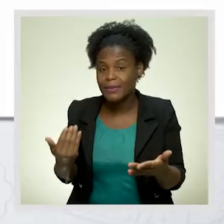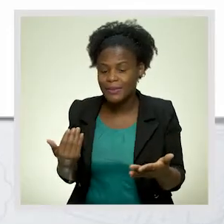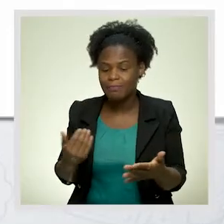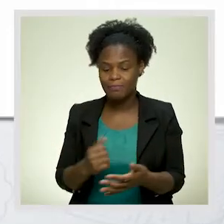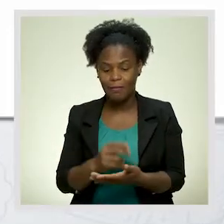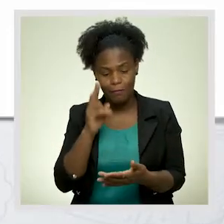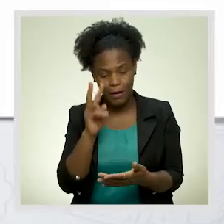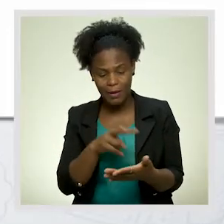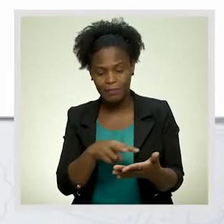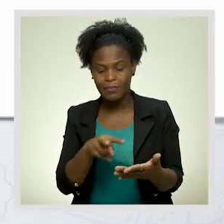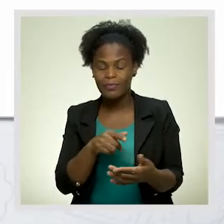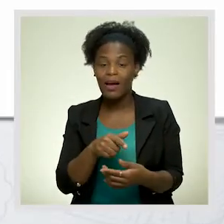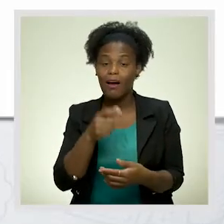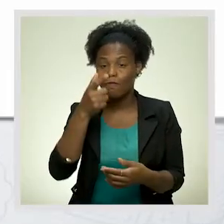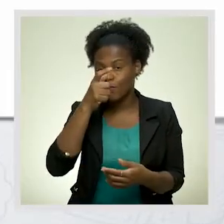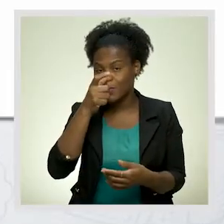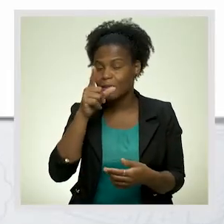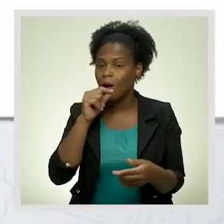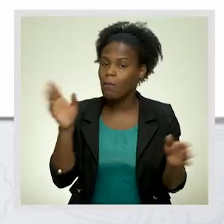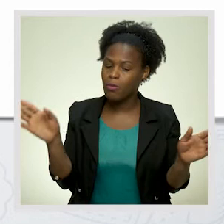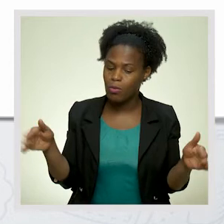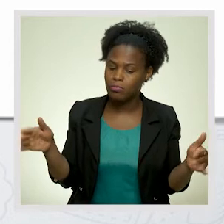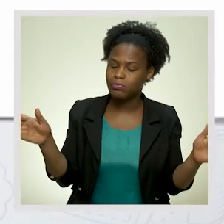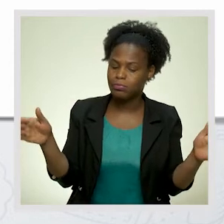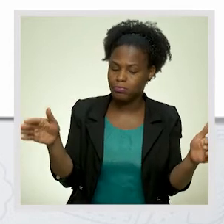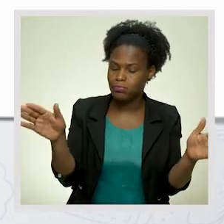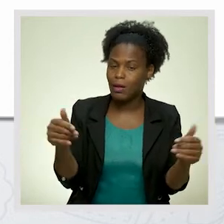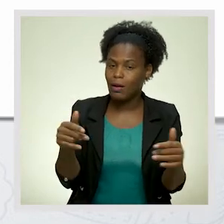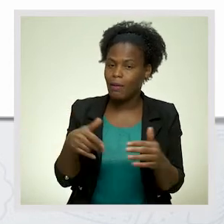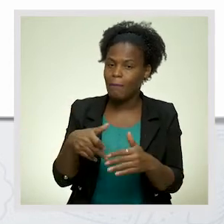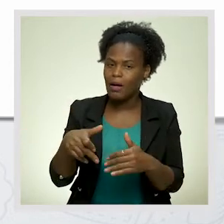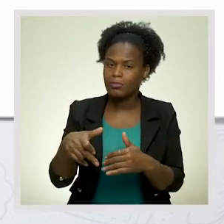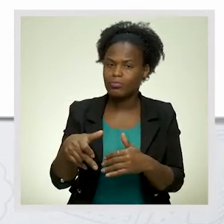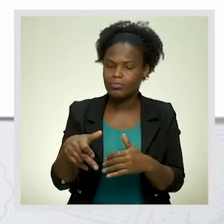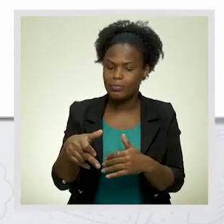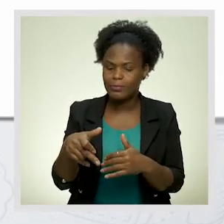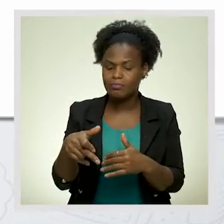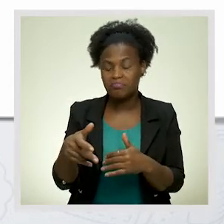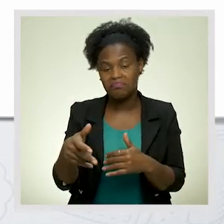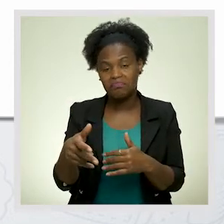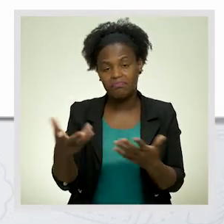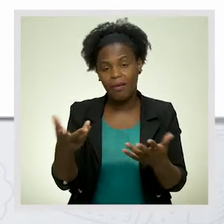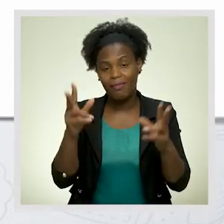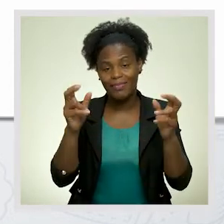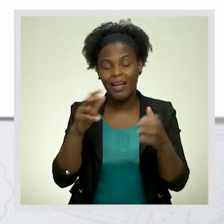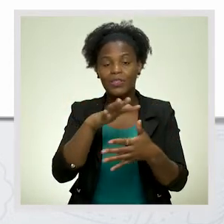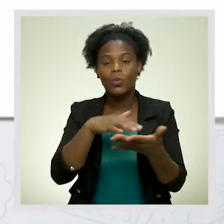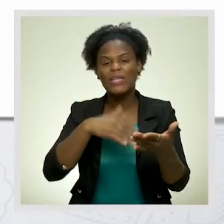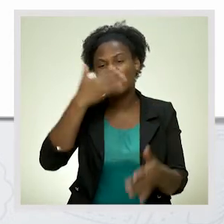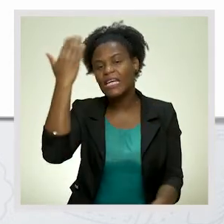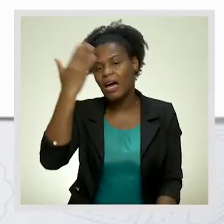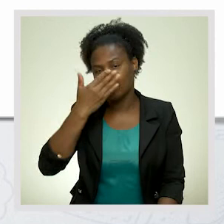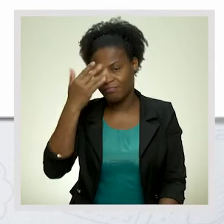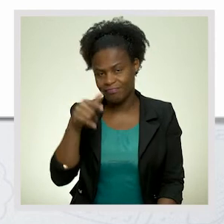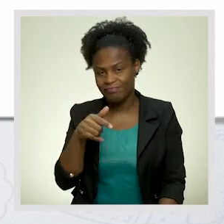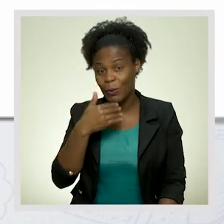ver, a formiga e o pombo passa-se durante o dia, não é? E